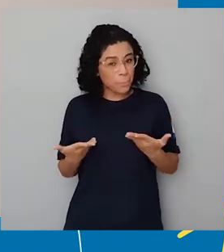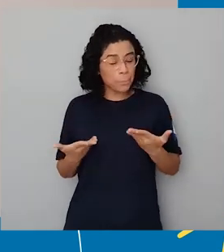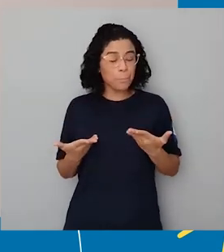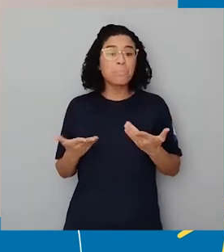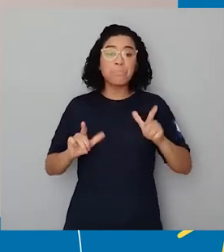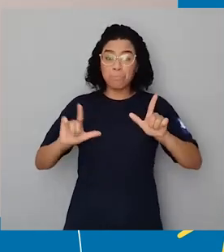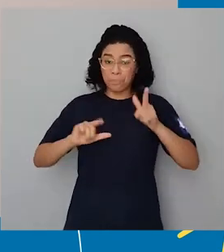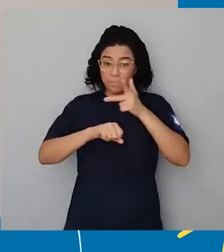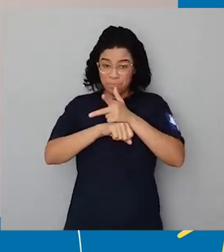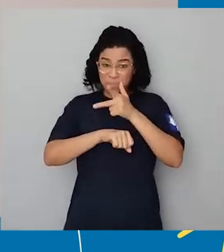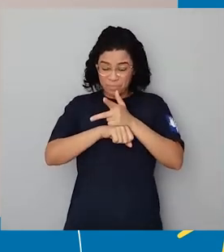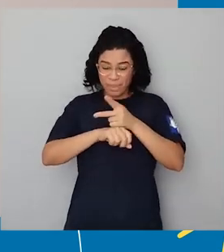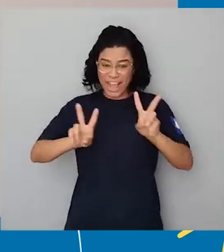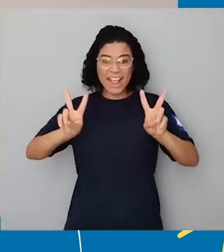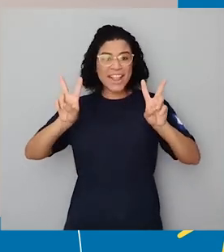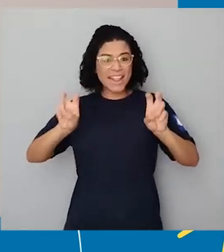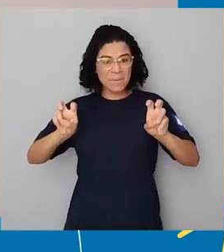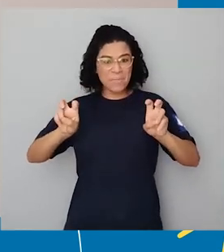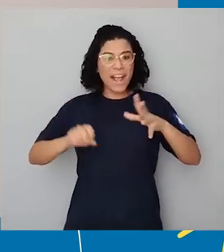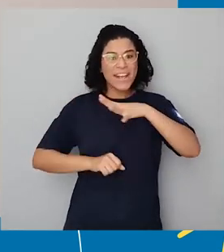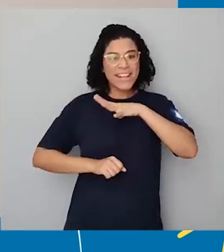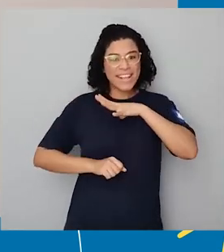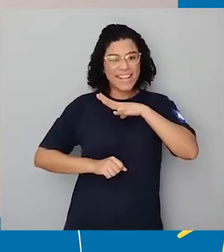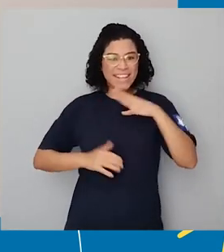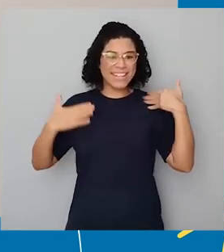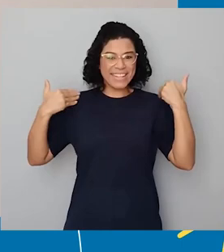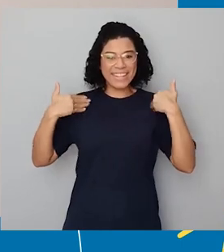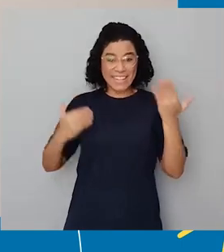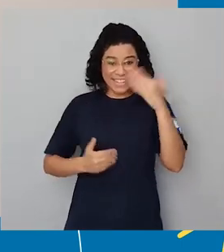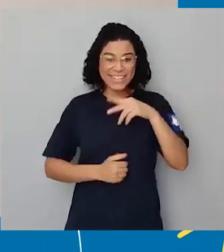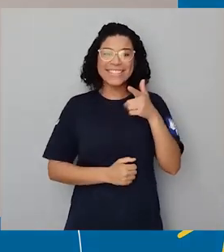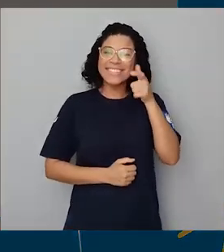esse episódio se chama Um Passeio pela Cidade. Vamos conferir?